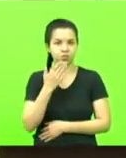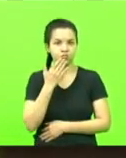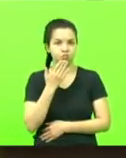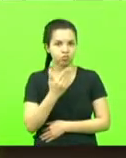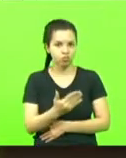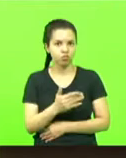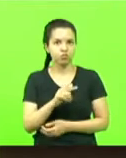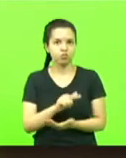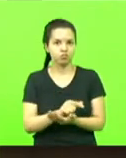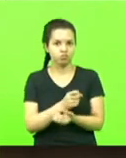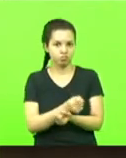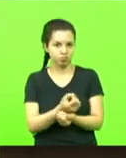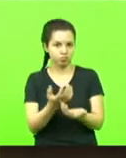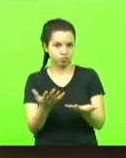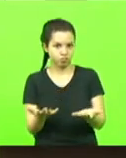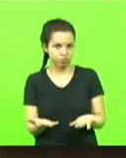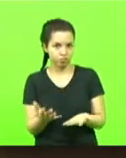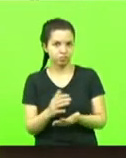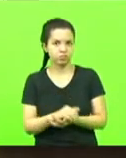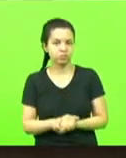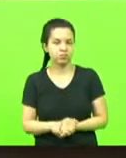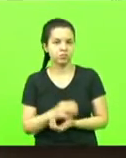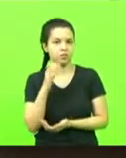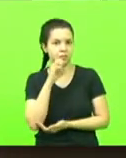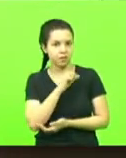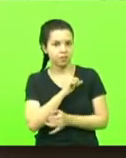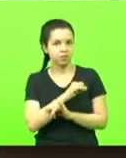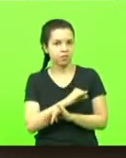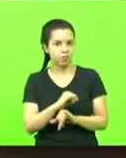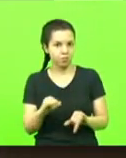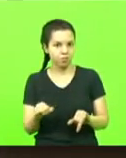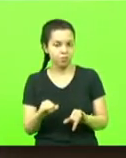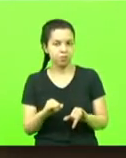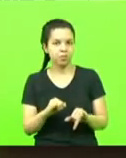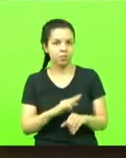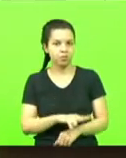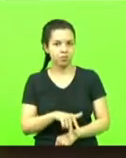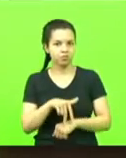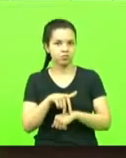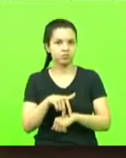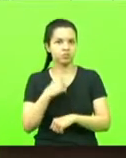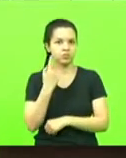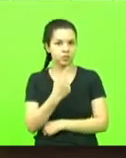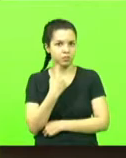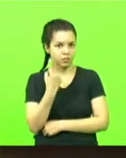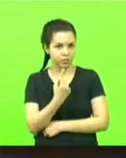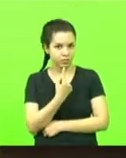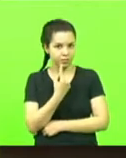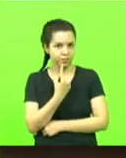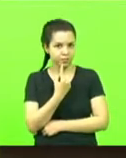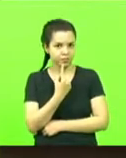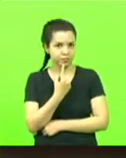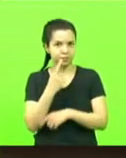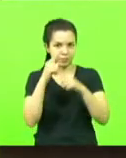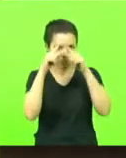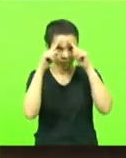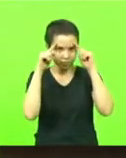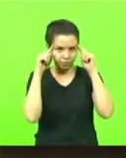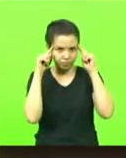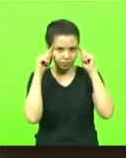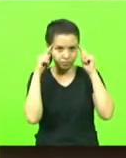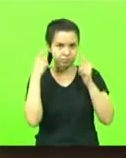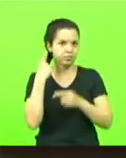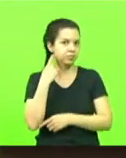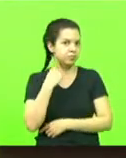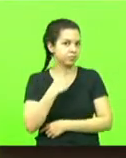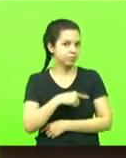procedesse à distribuição. Breves comunicações fizeram uso da palavra os senhores deputados Neudi Sareta, Silvio